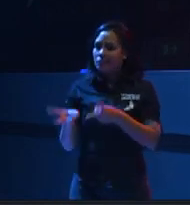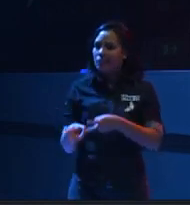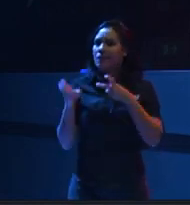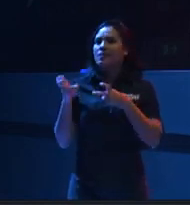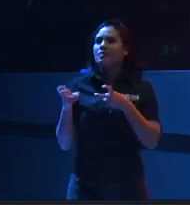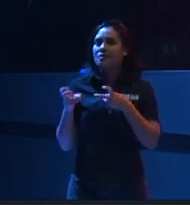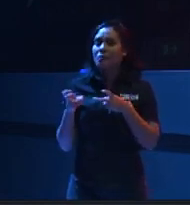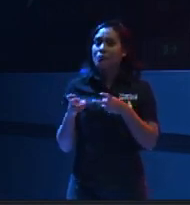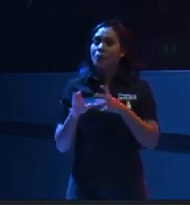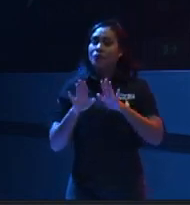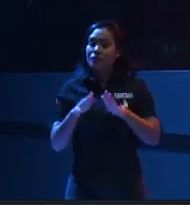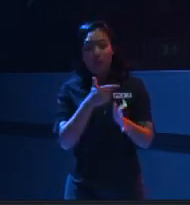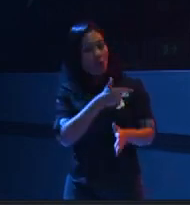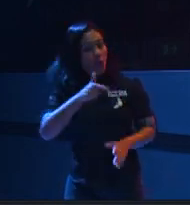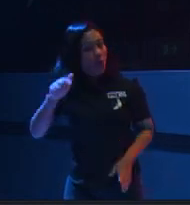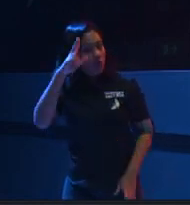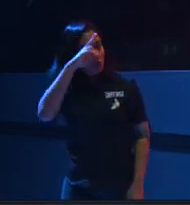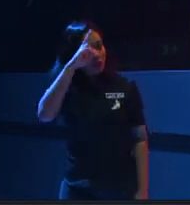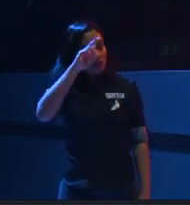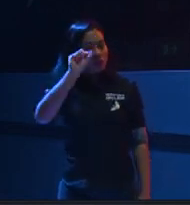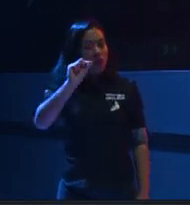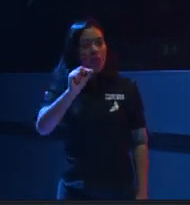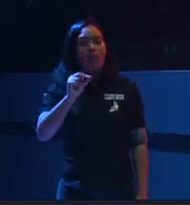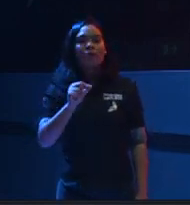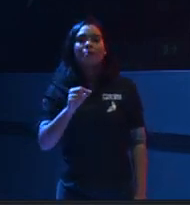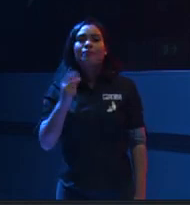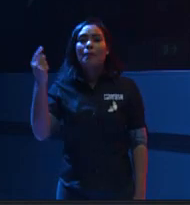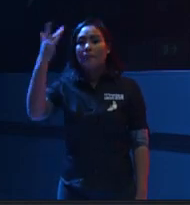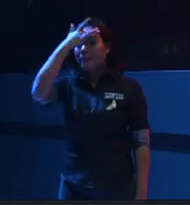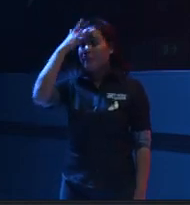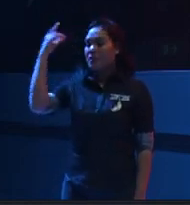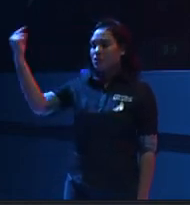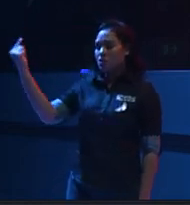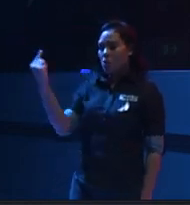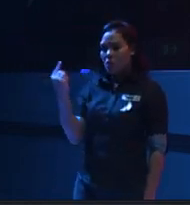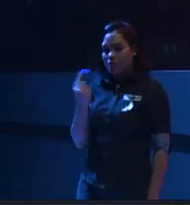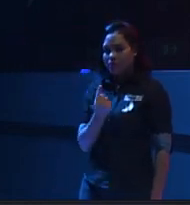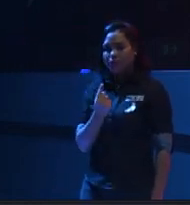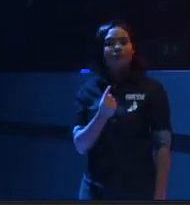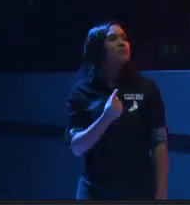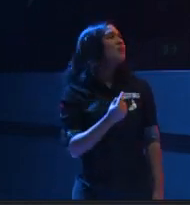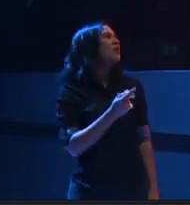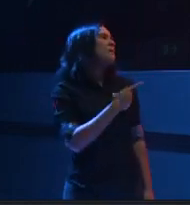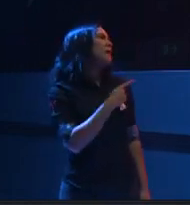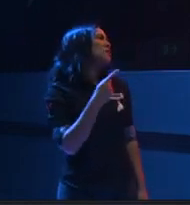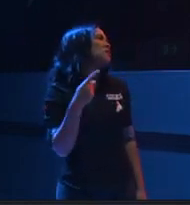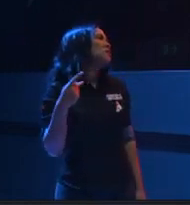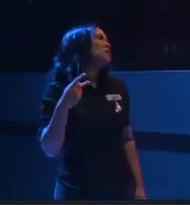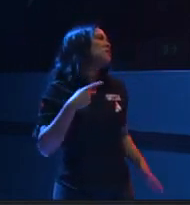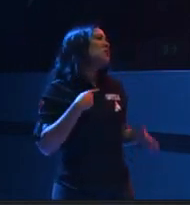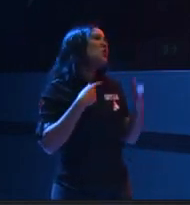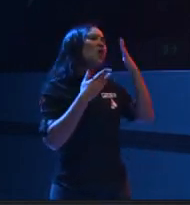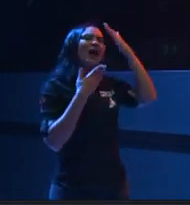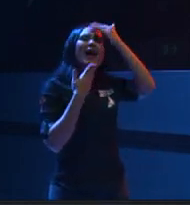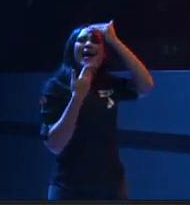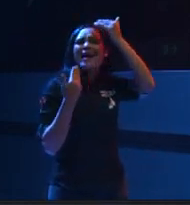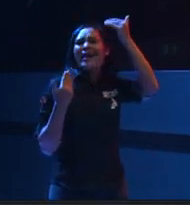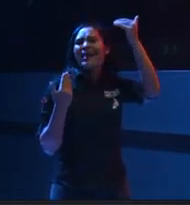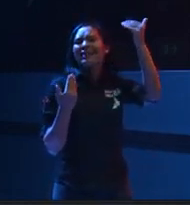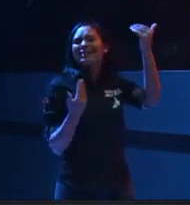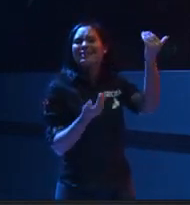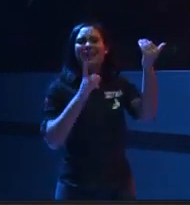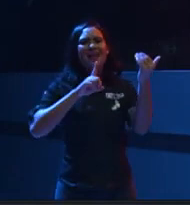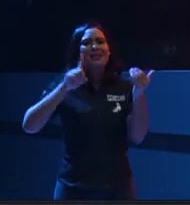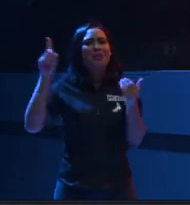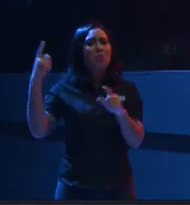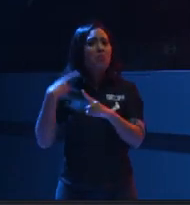outra pessoa veio falar comigo pastor eu estou agradecendo a Deus porque apareceu um sócio